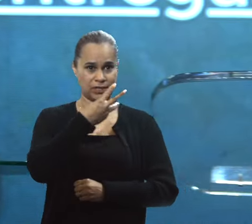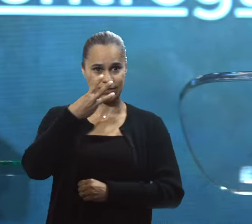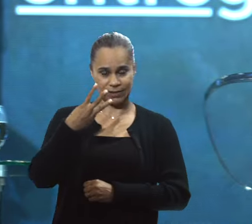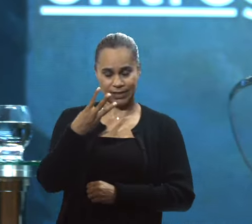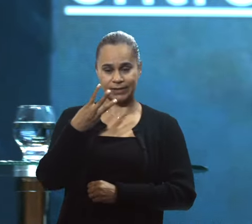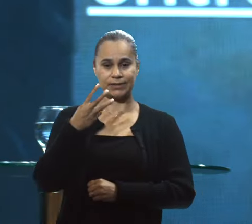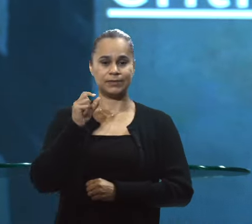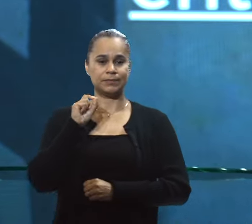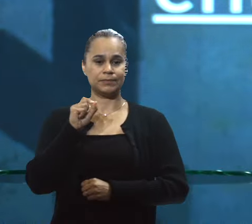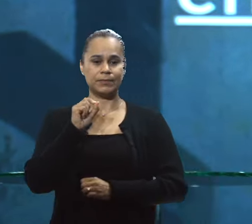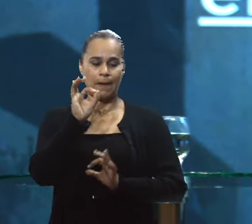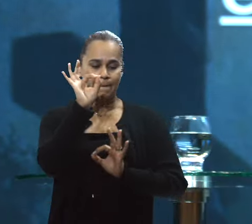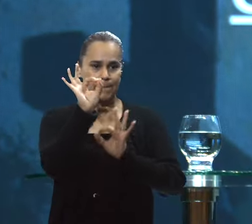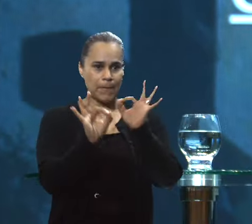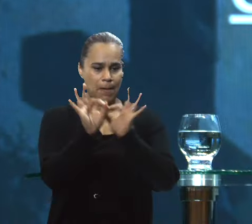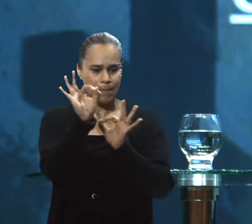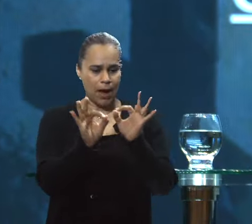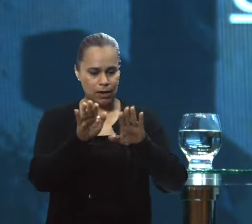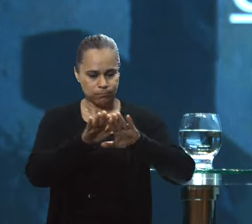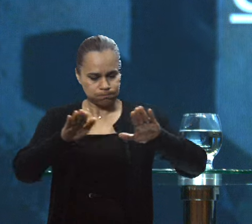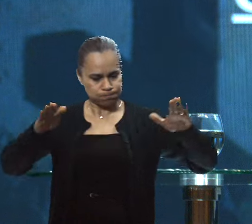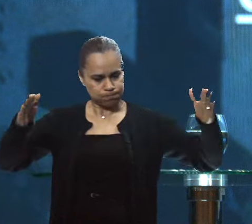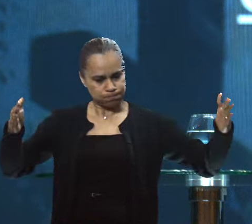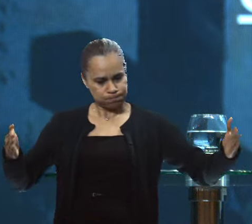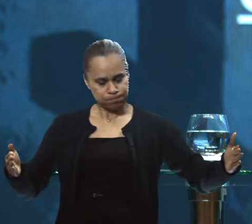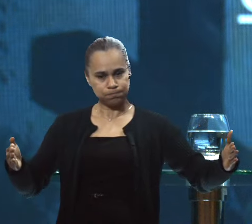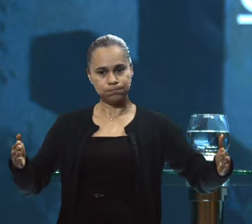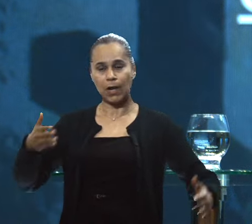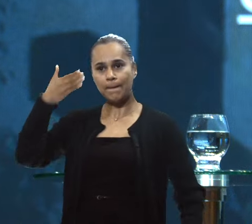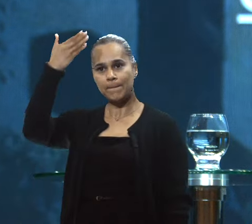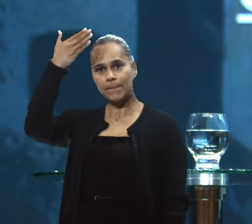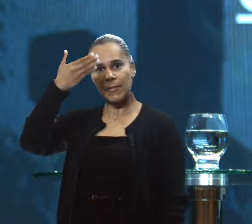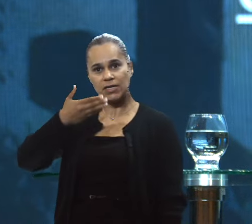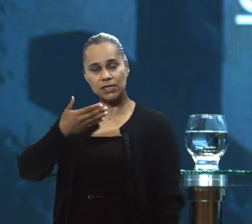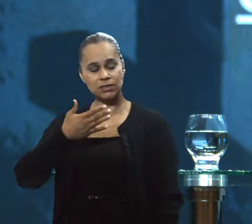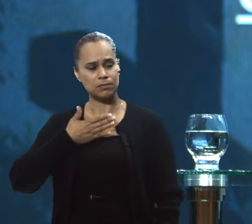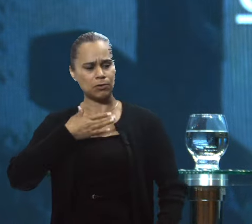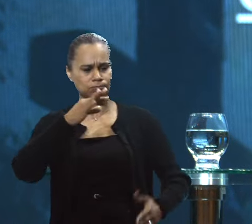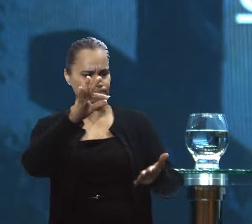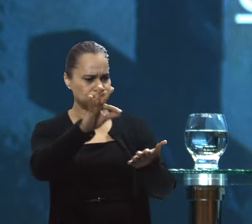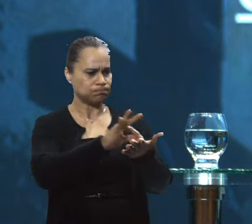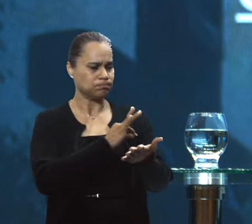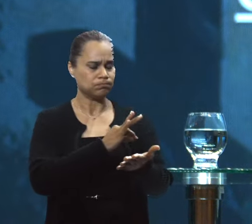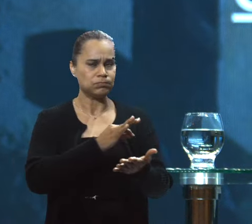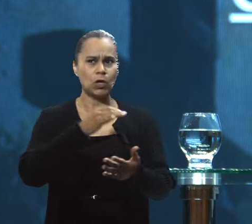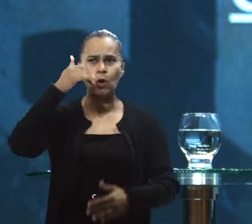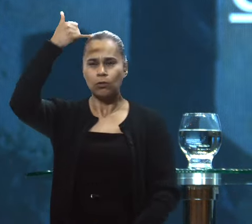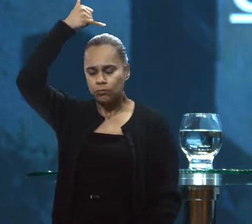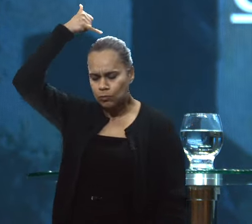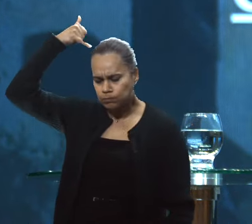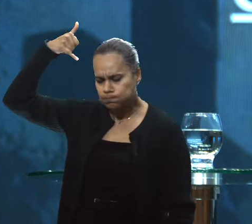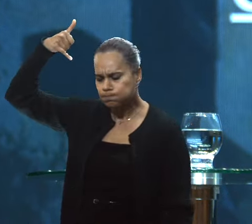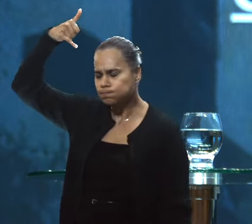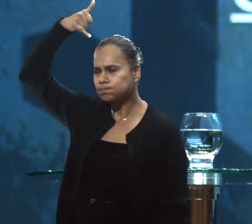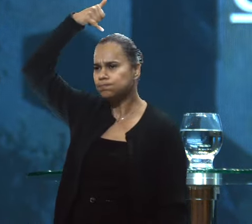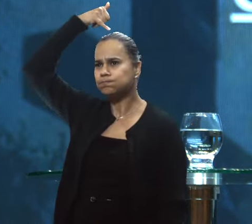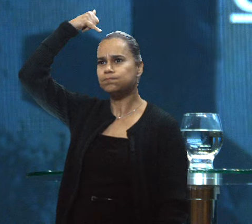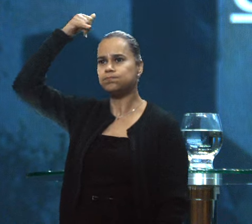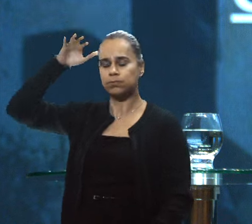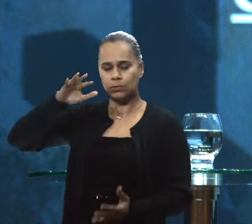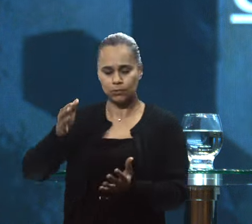prepara uma mesa na presença dos meus inimigos, unge a minha cabeça com óleo, e